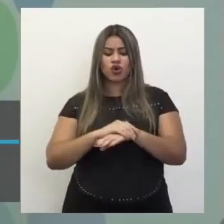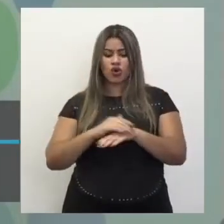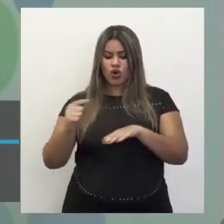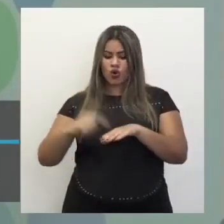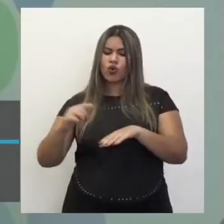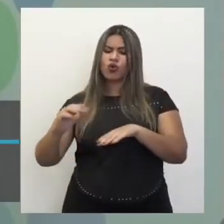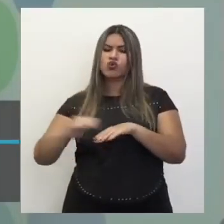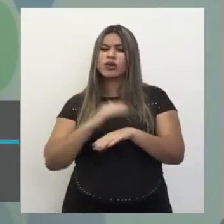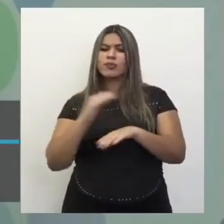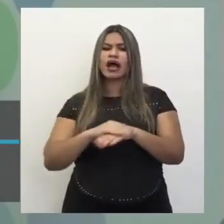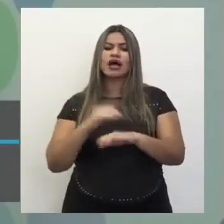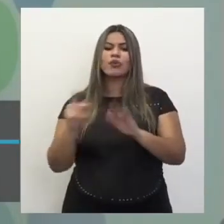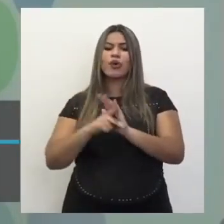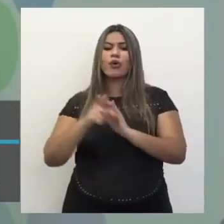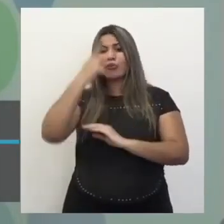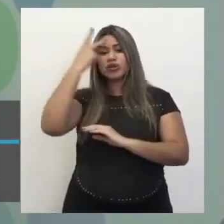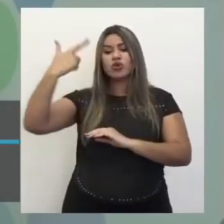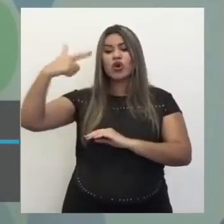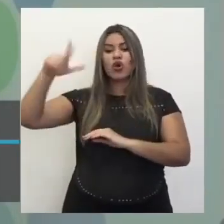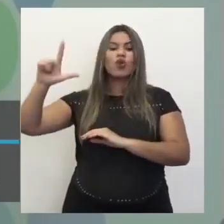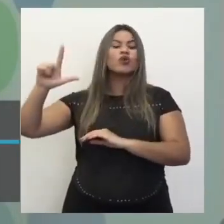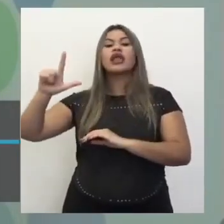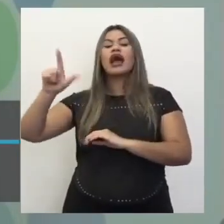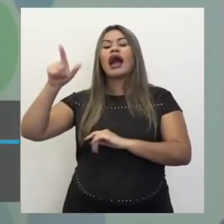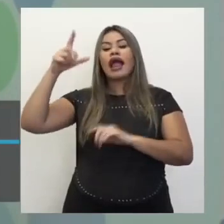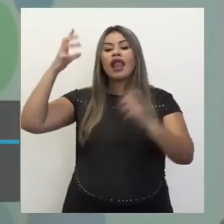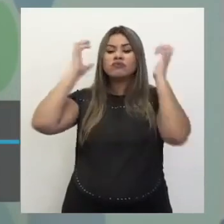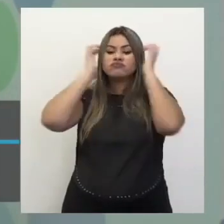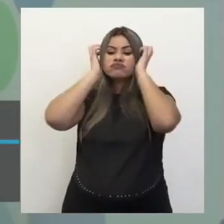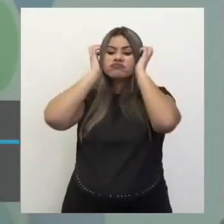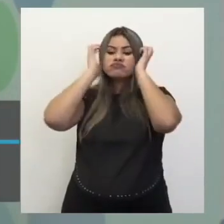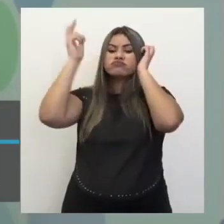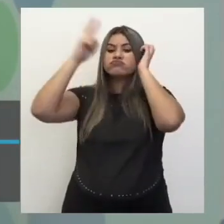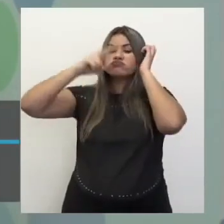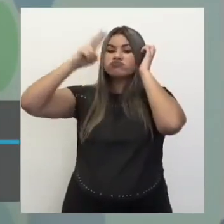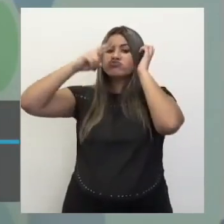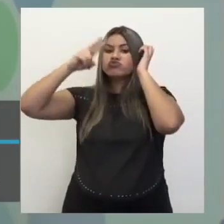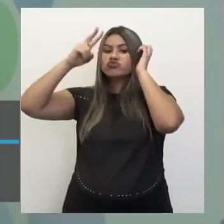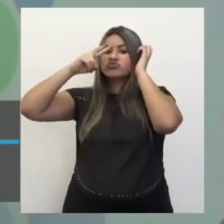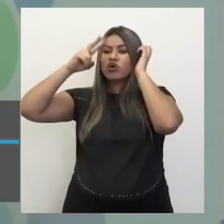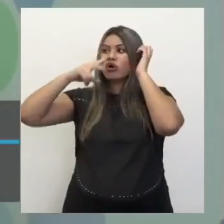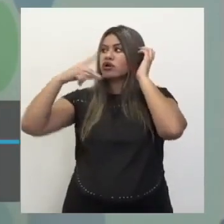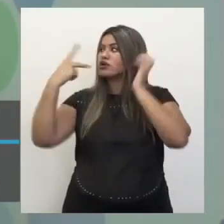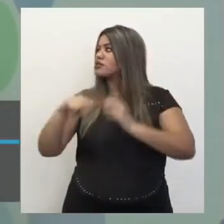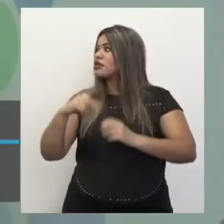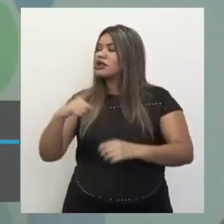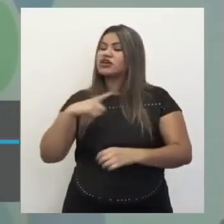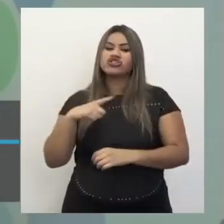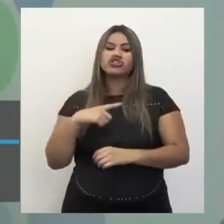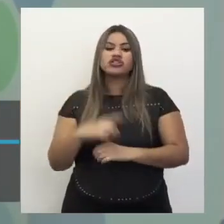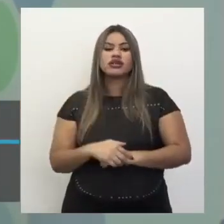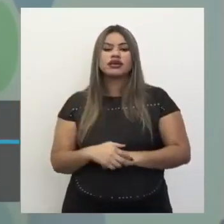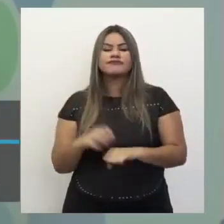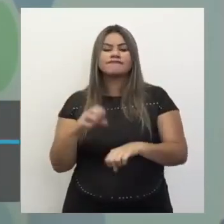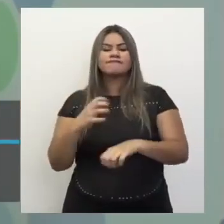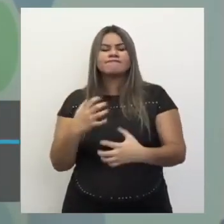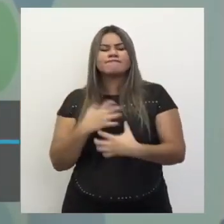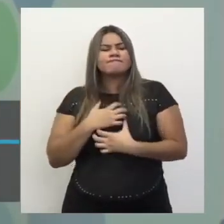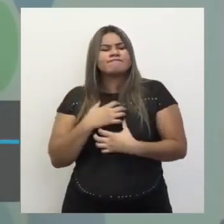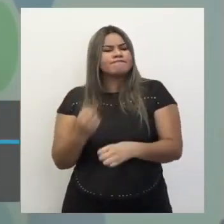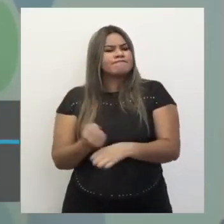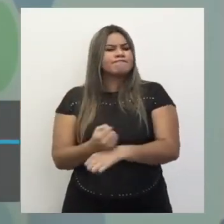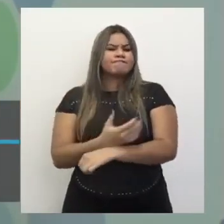uma pessoa e você ia ouvindo a história daquela pessoa enquanto você estava com o sapato dela. E era emocionante você se colocar no lugar de